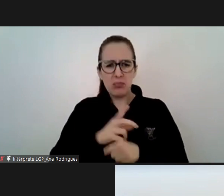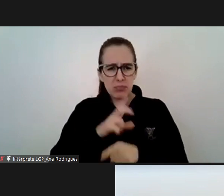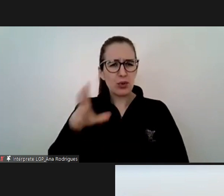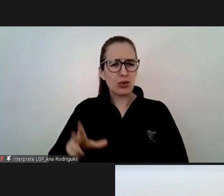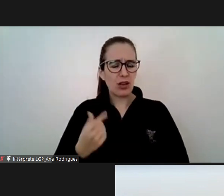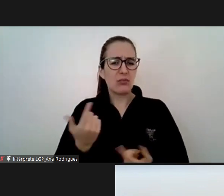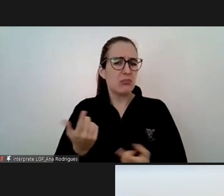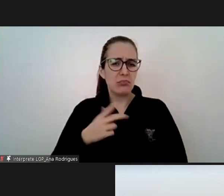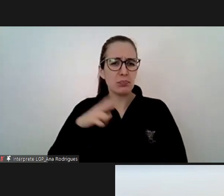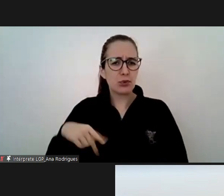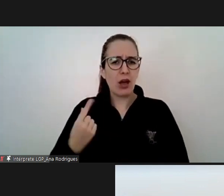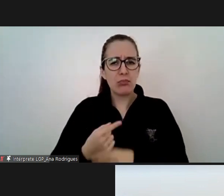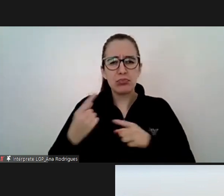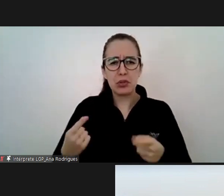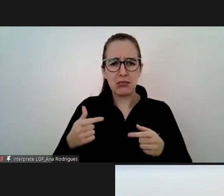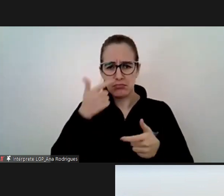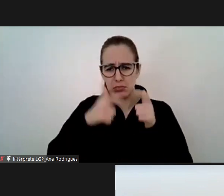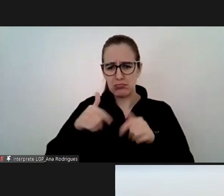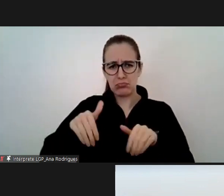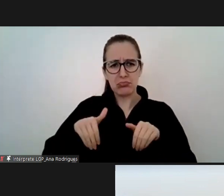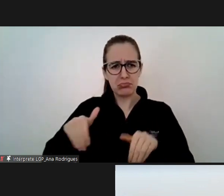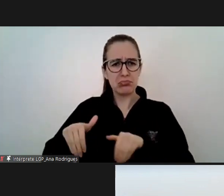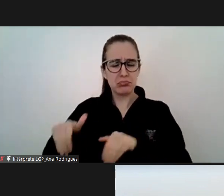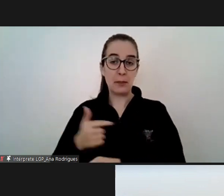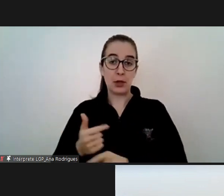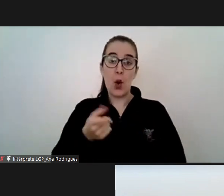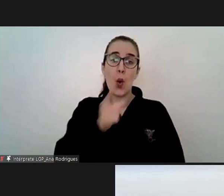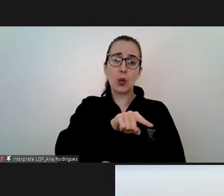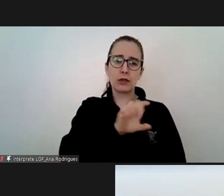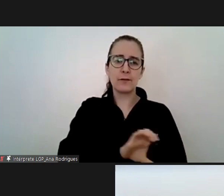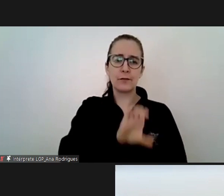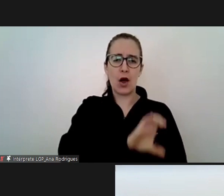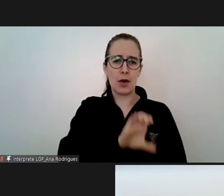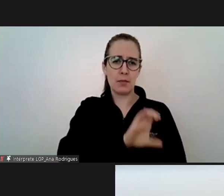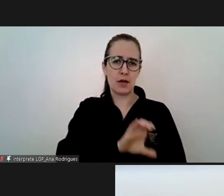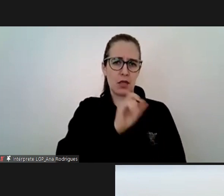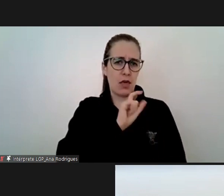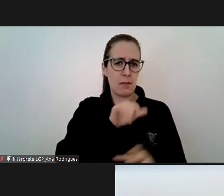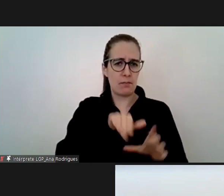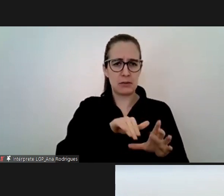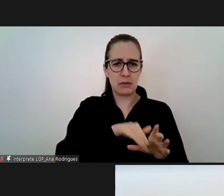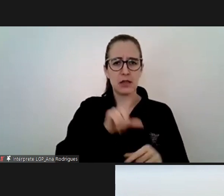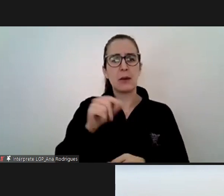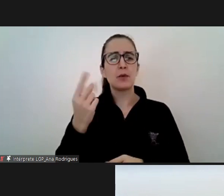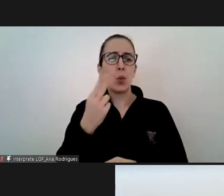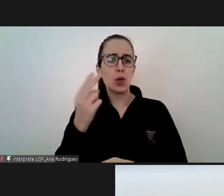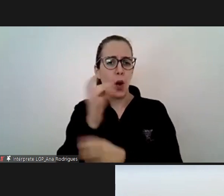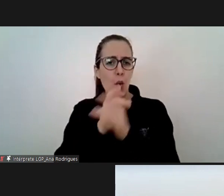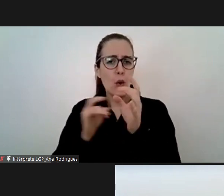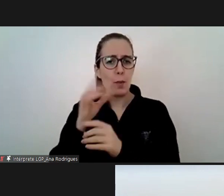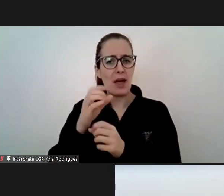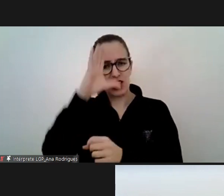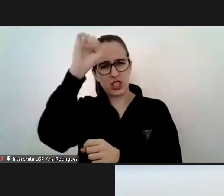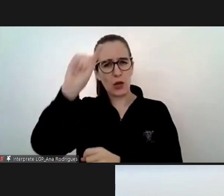de facto níveis recorde, ou pelo menos ao nível de outros Estados da União Europeia, creio que sim,